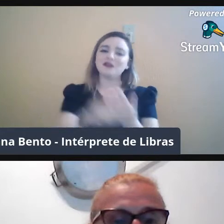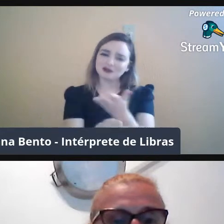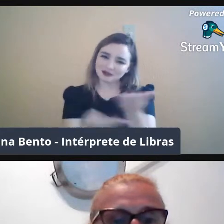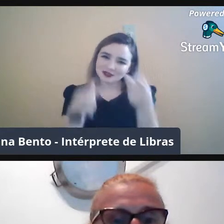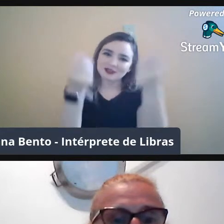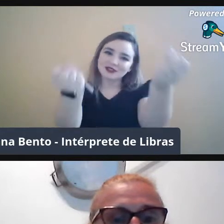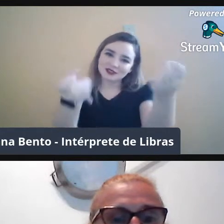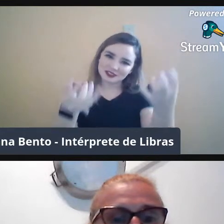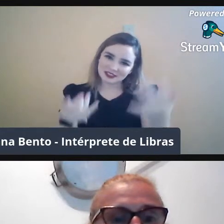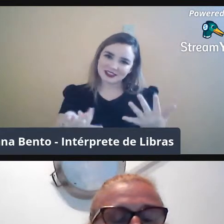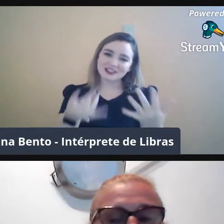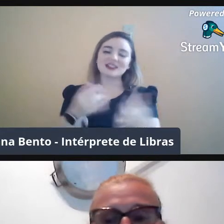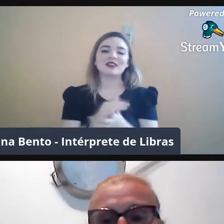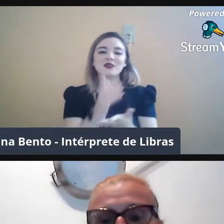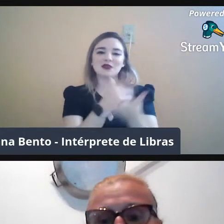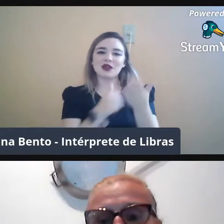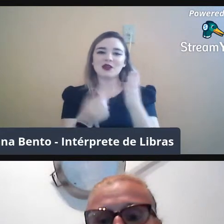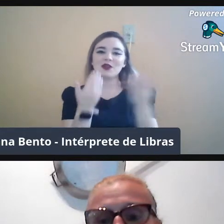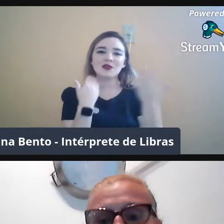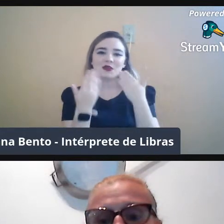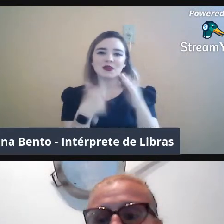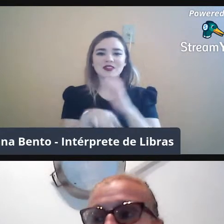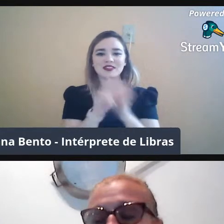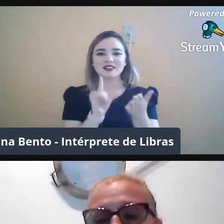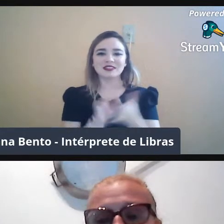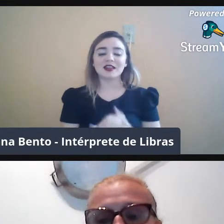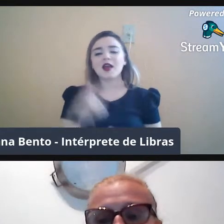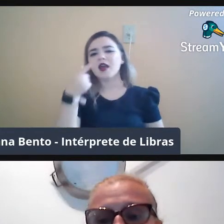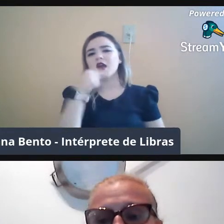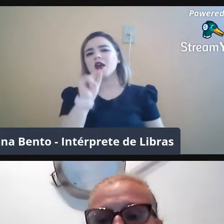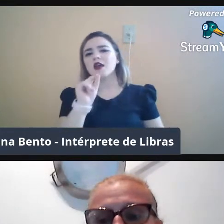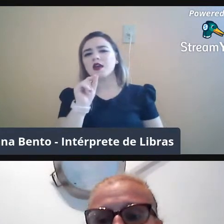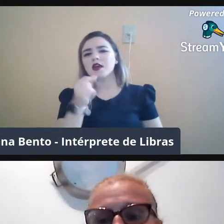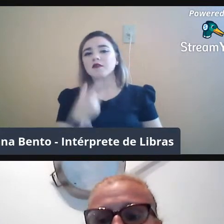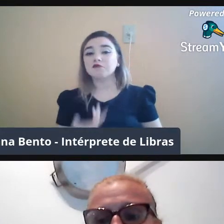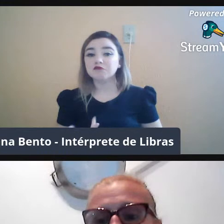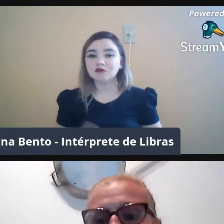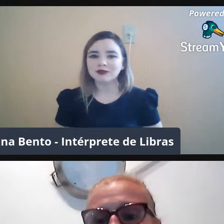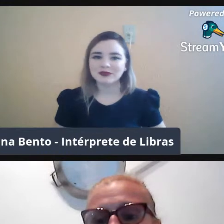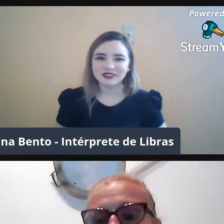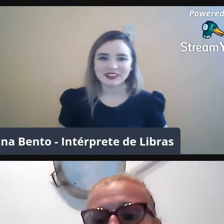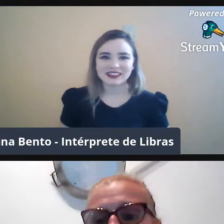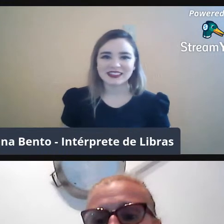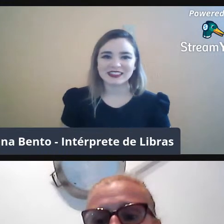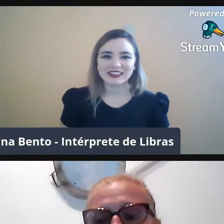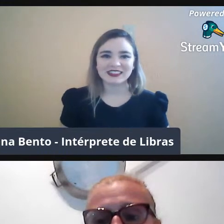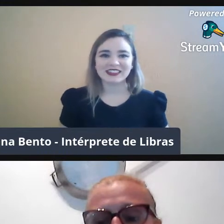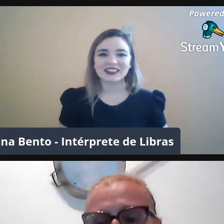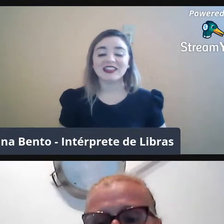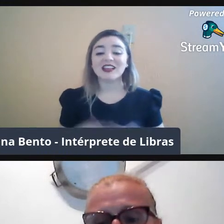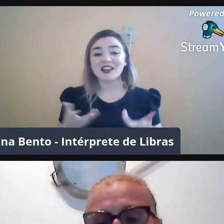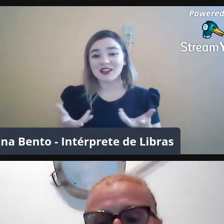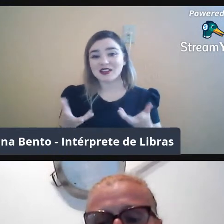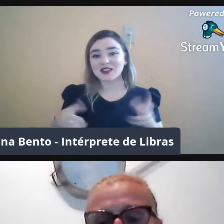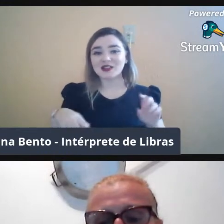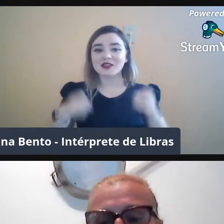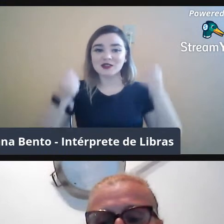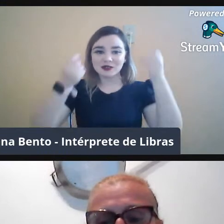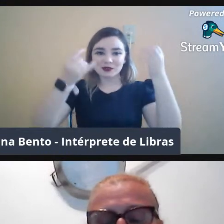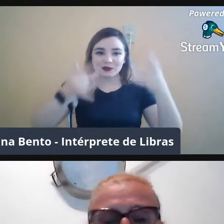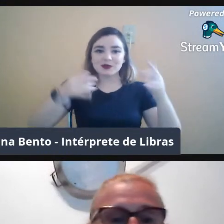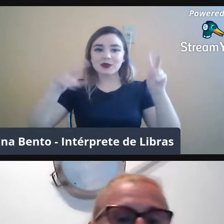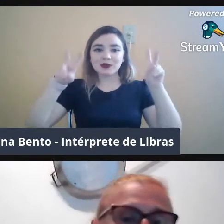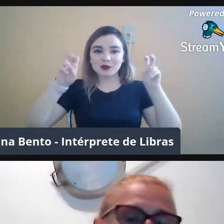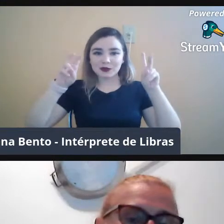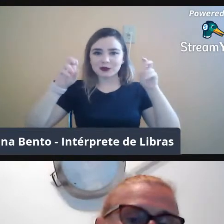estava conversando antes. Quem é esse artista? Eu queria abordar, eu acho que é muito,